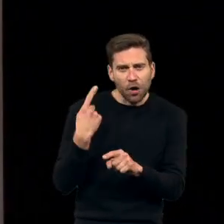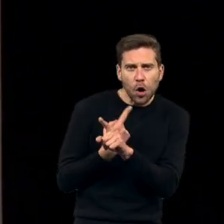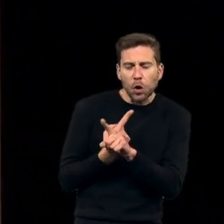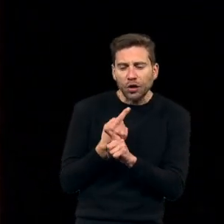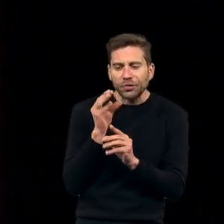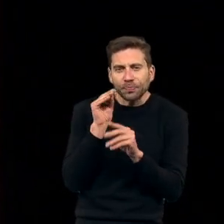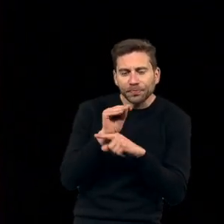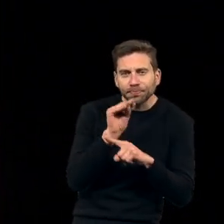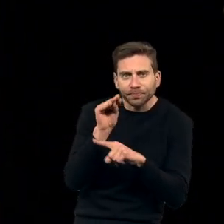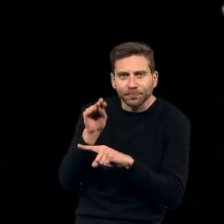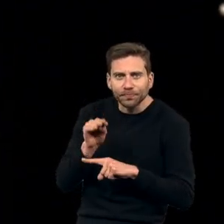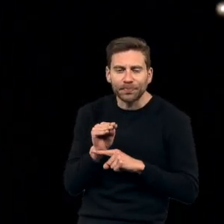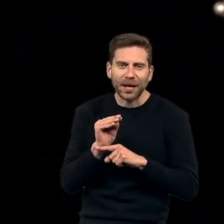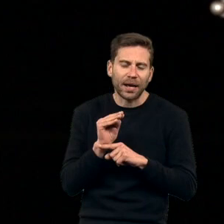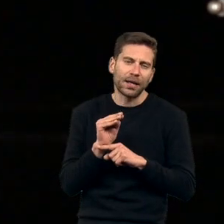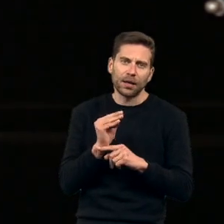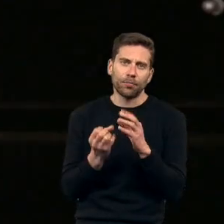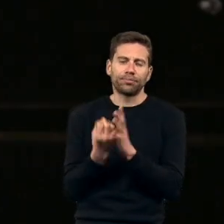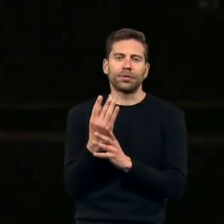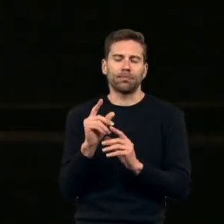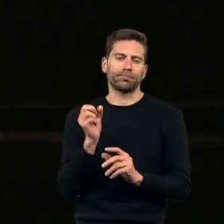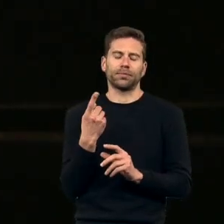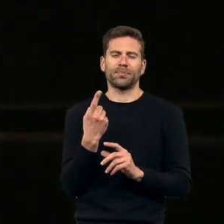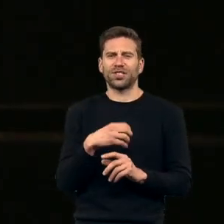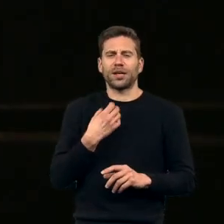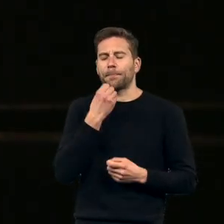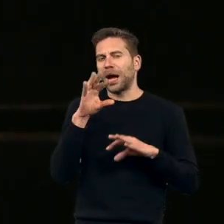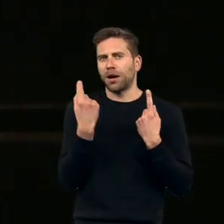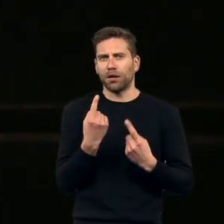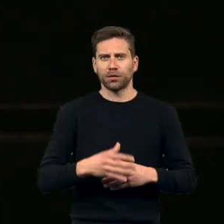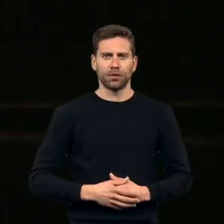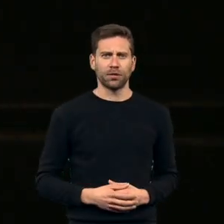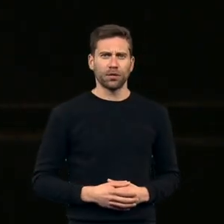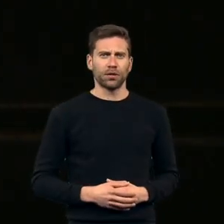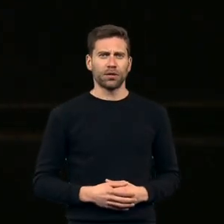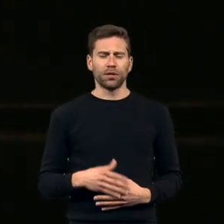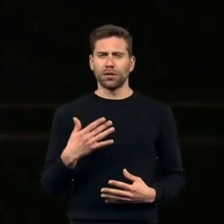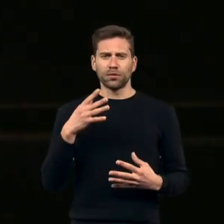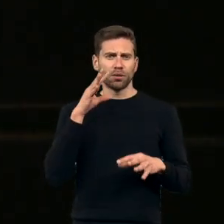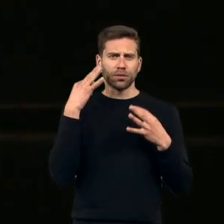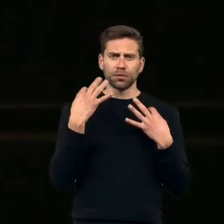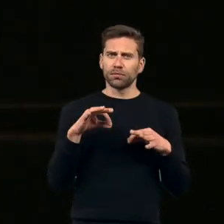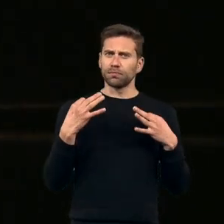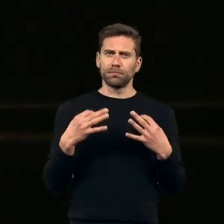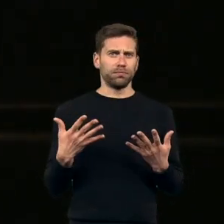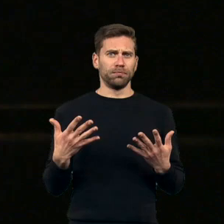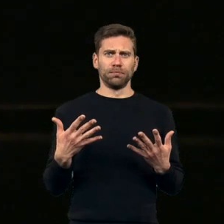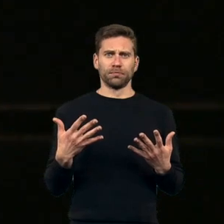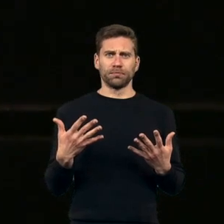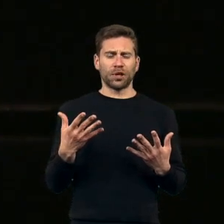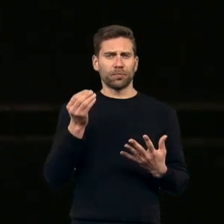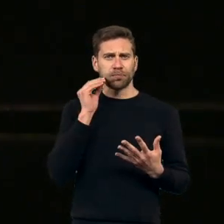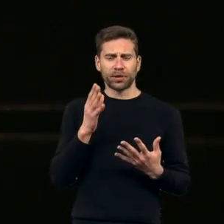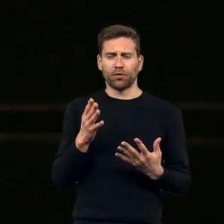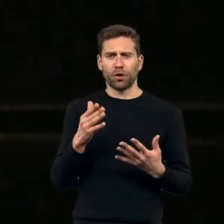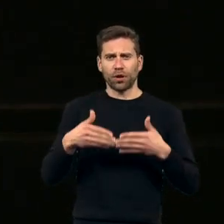o quê, mas estamos a perder qualquer coisa com isso, acho eu. Que é pronto, tão natural, tão inevitavelmente matutino. Na tua saída